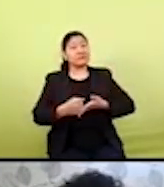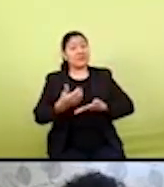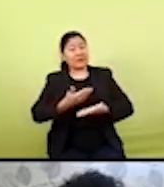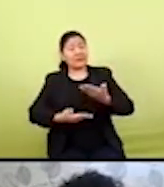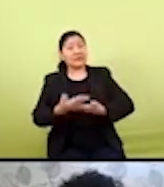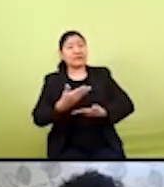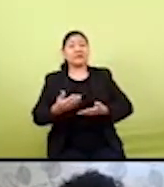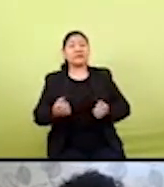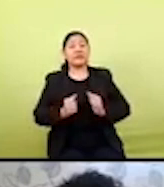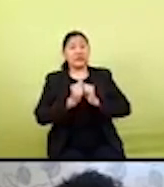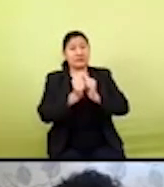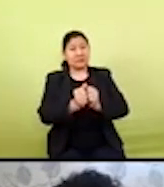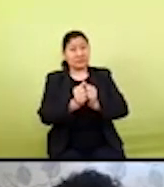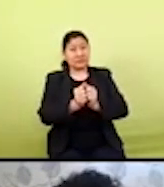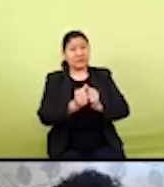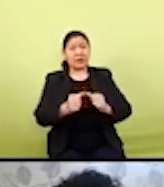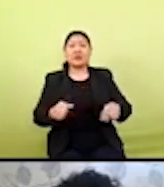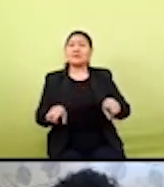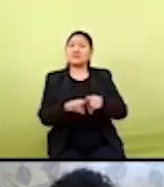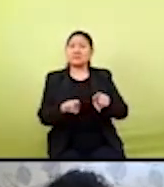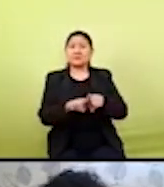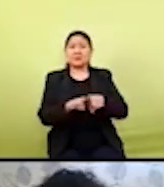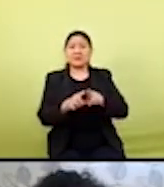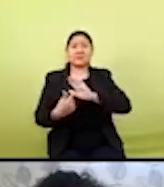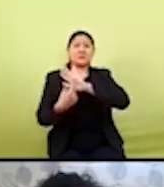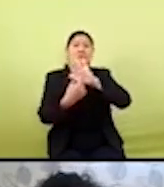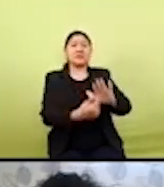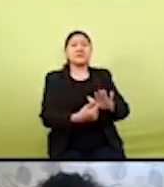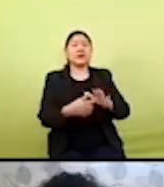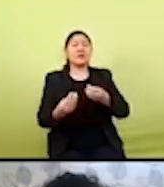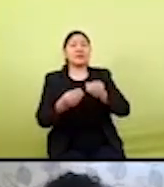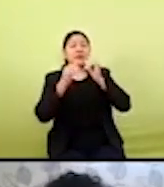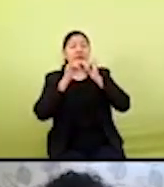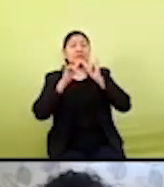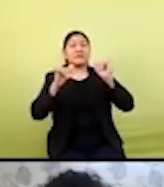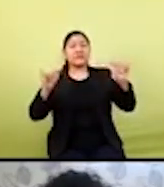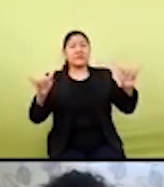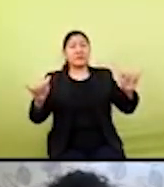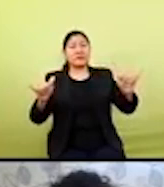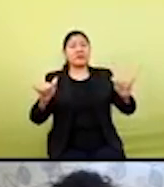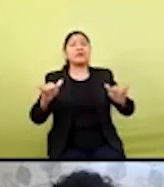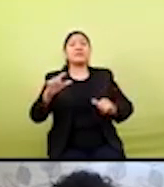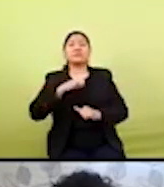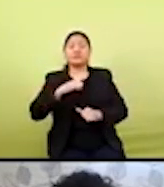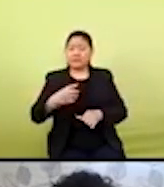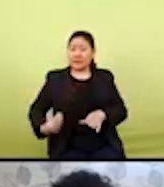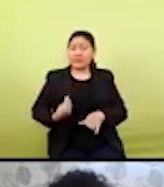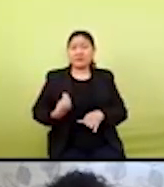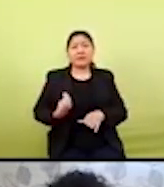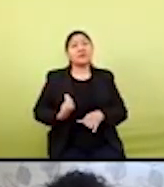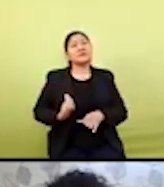propicia, ao mesmo tempo, a oportunidade de conseguirmos chegar a um número maior de pessoas, né, tenho visto